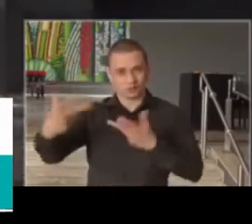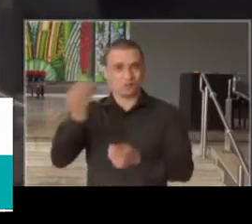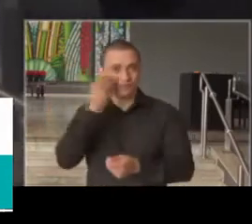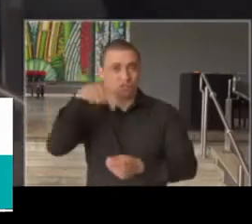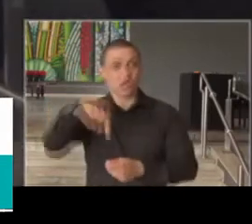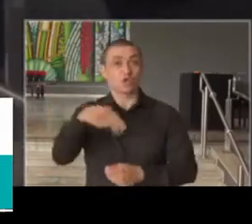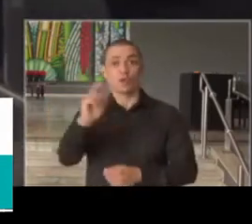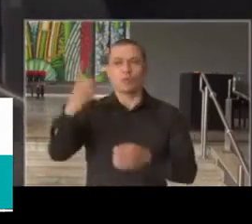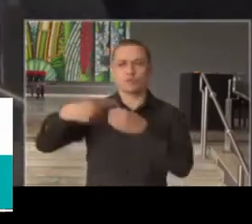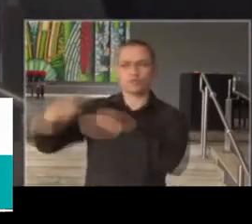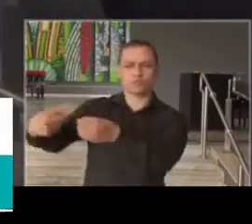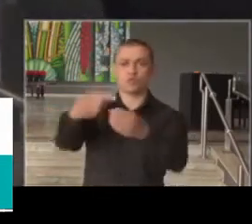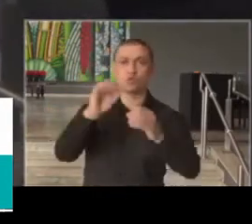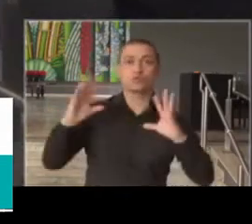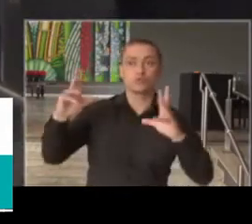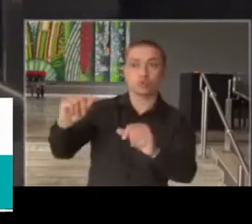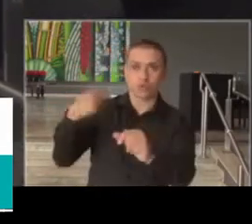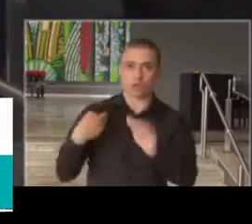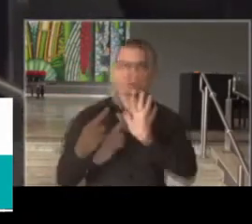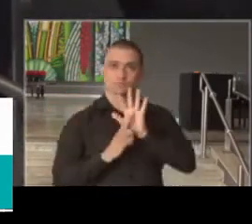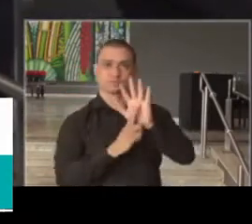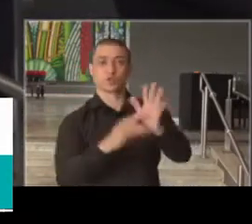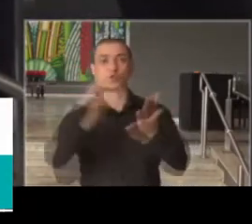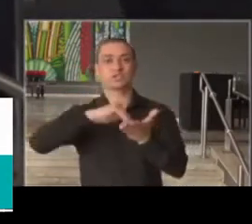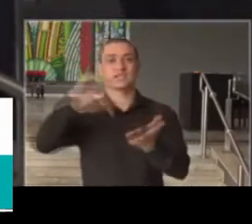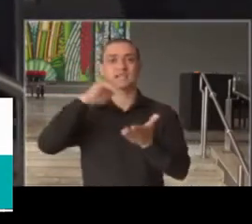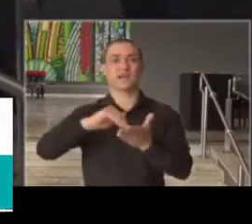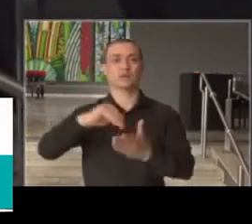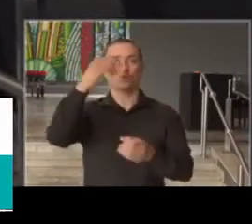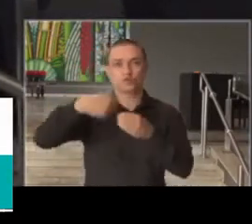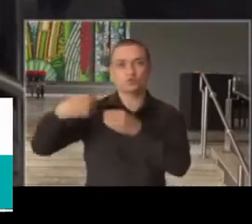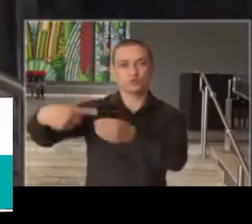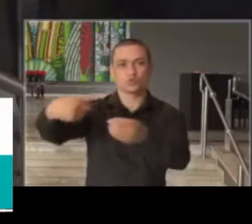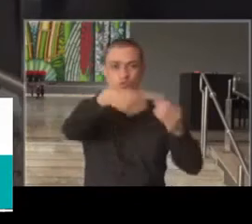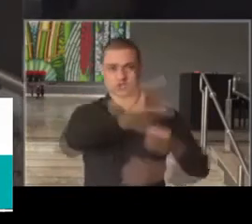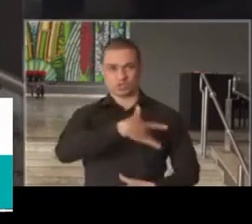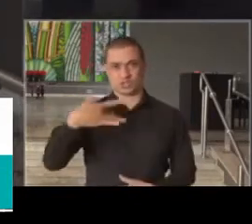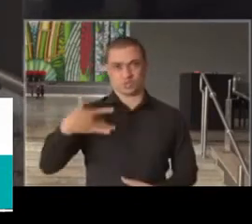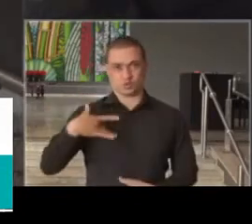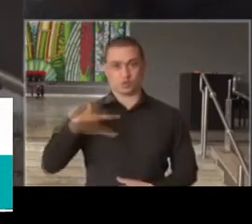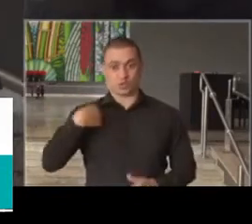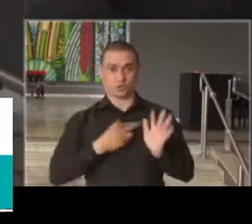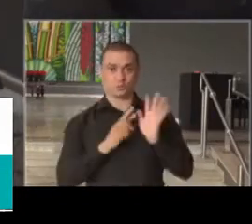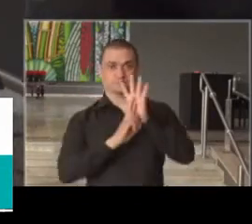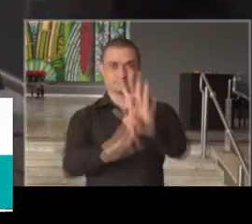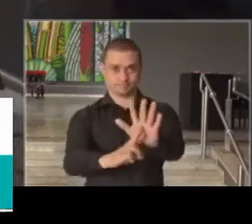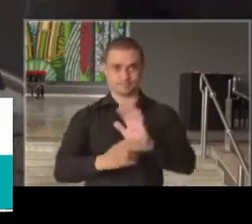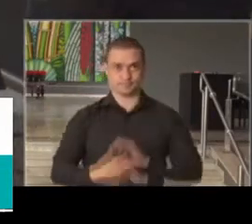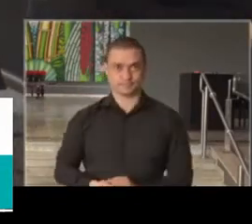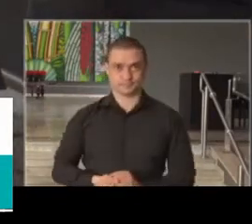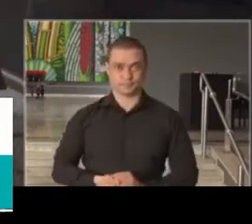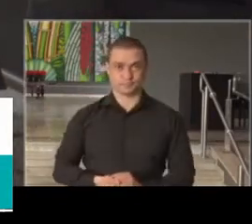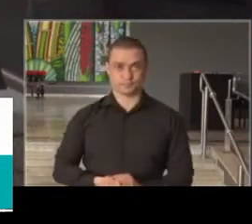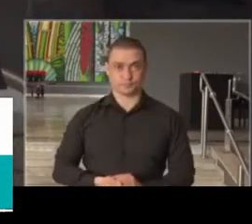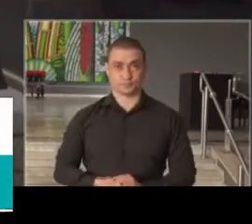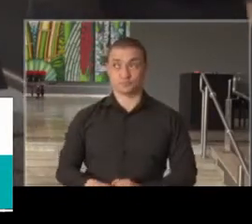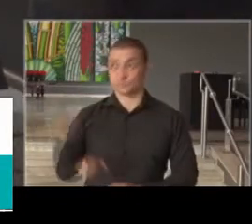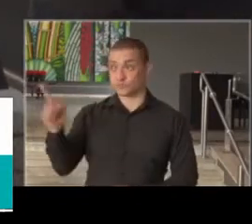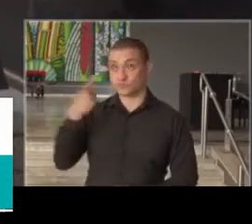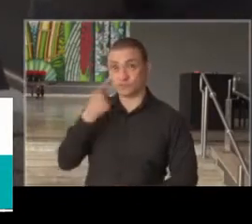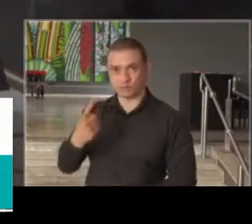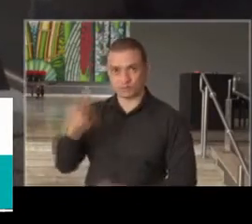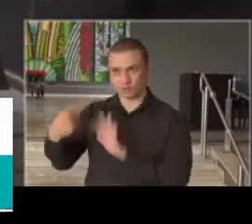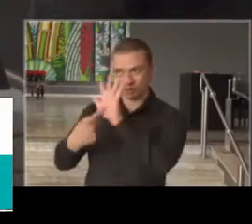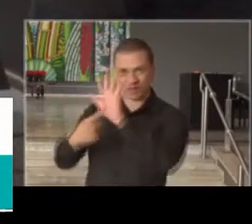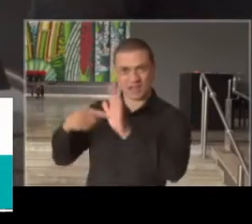dos municípios, como representante dos secretários municipais do Estado de São Paulo. Como vocês viram na